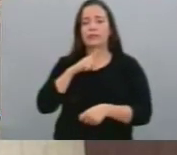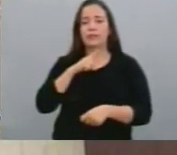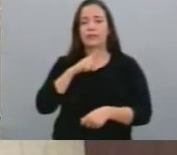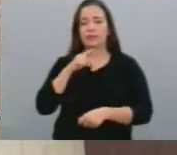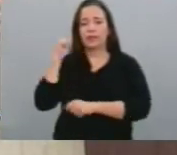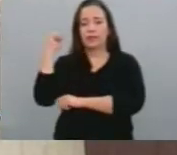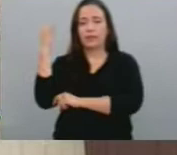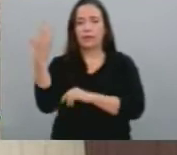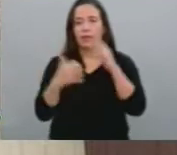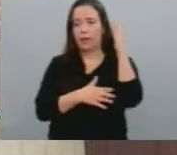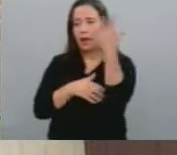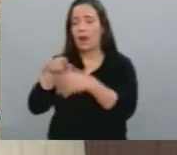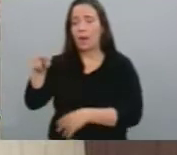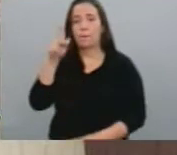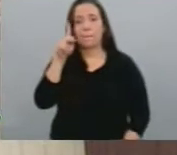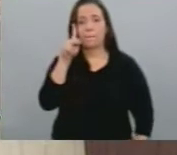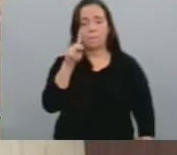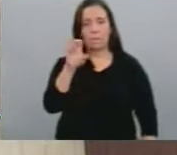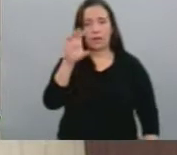a ponta do pé 100,